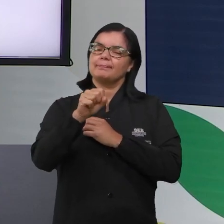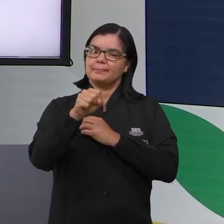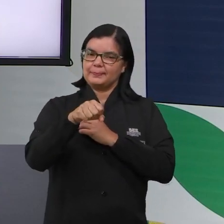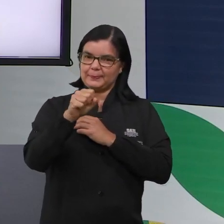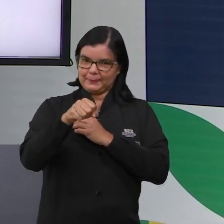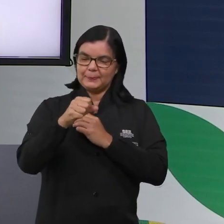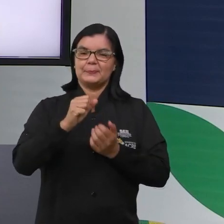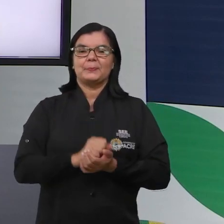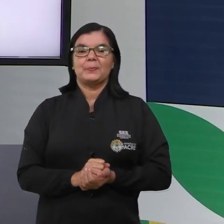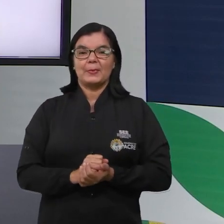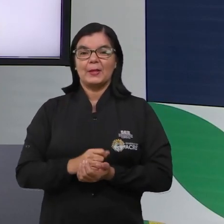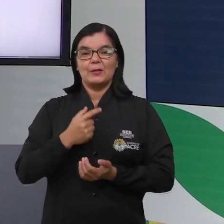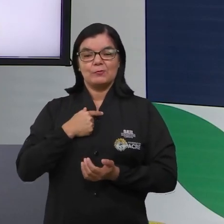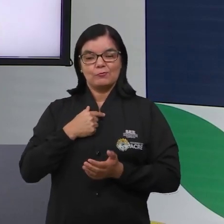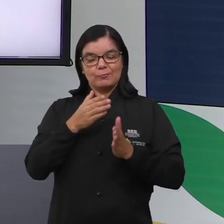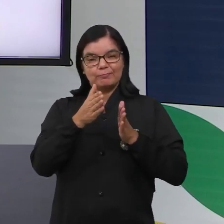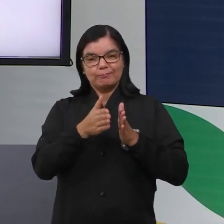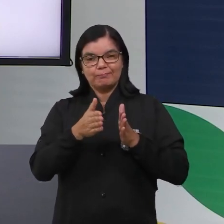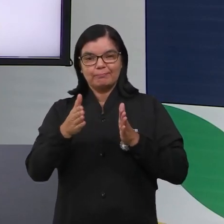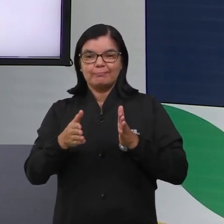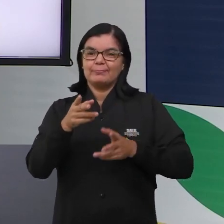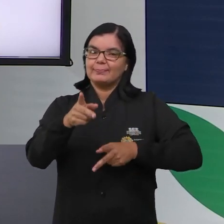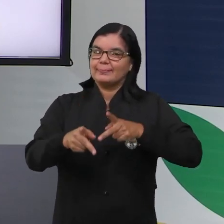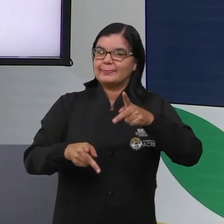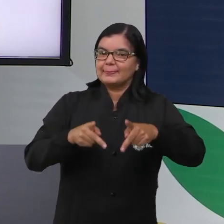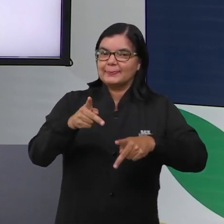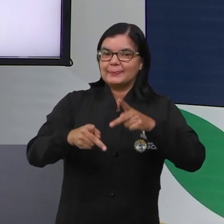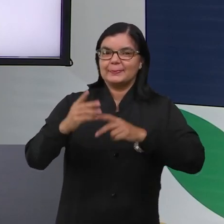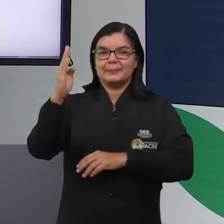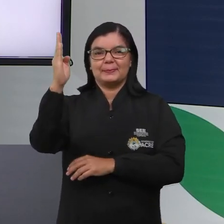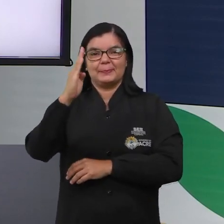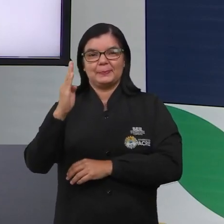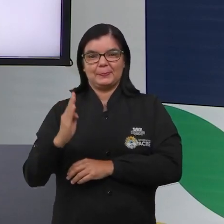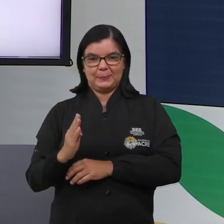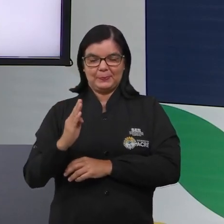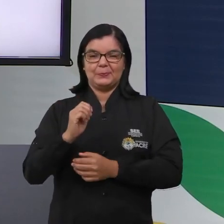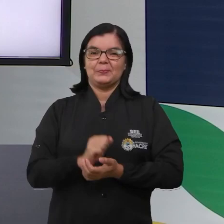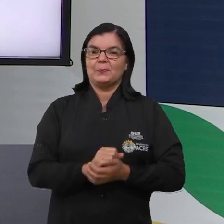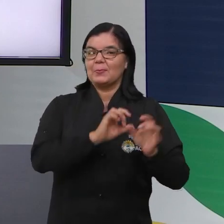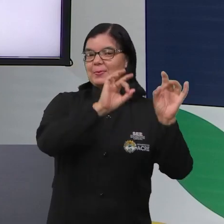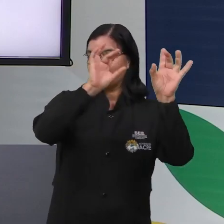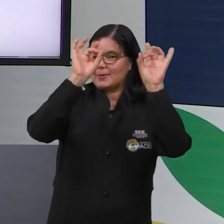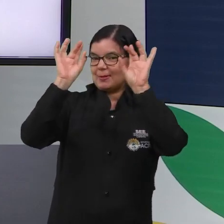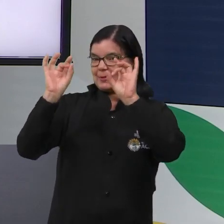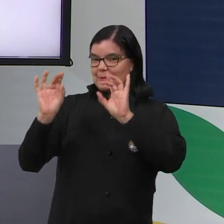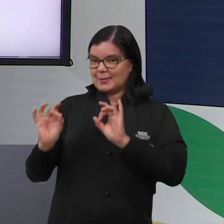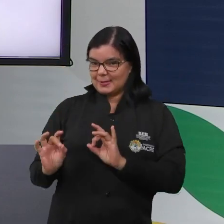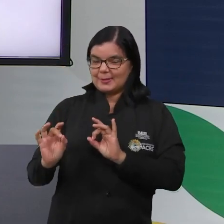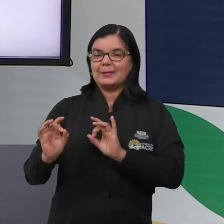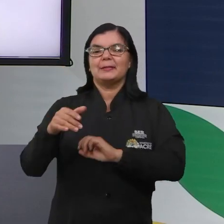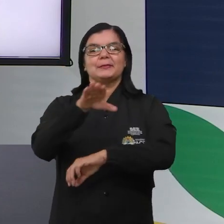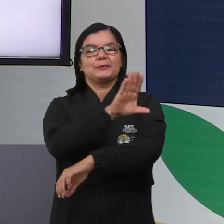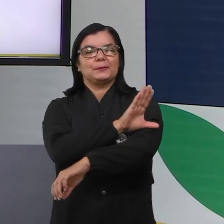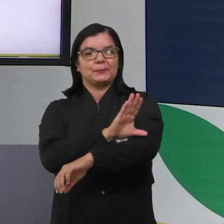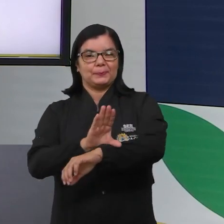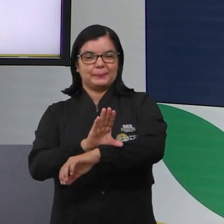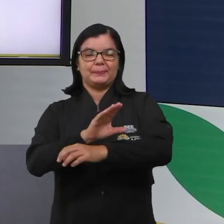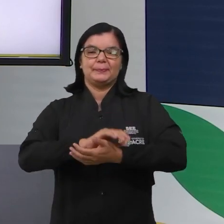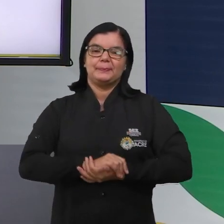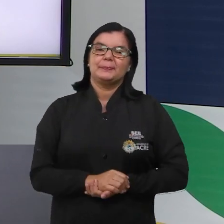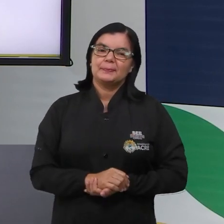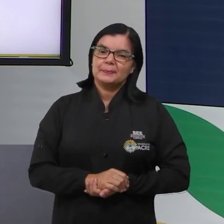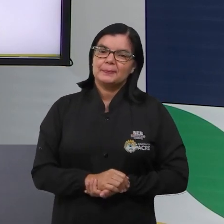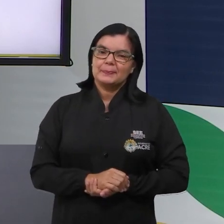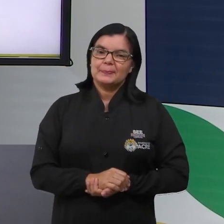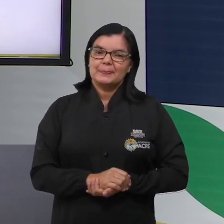dessa grande parcela da população brasileira e especialmente de sua cultura.